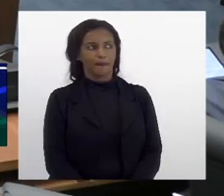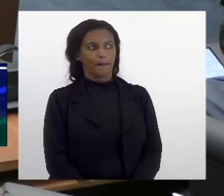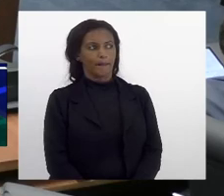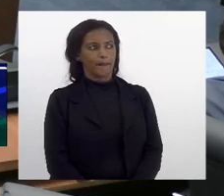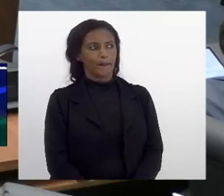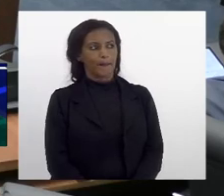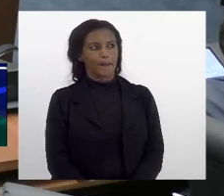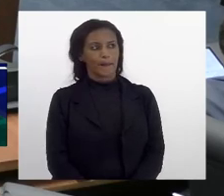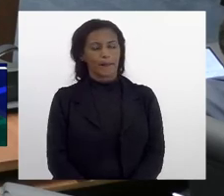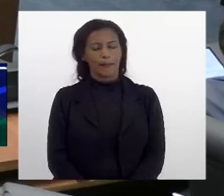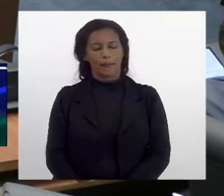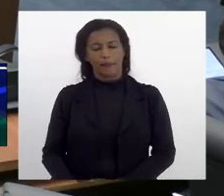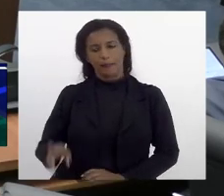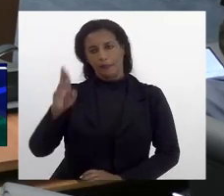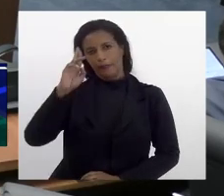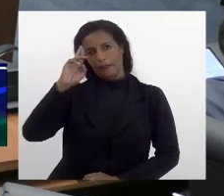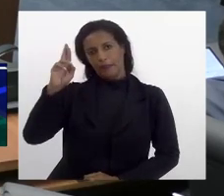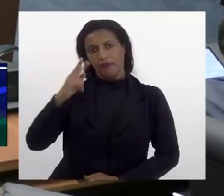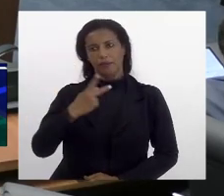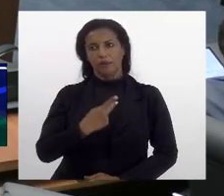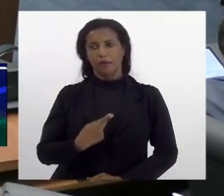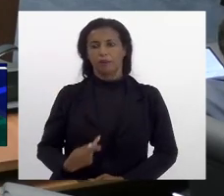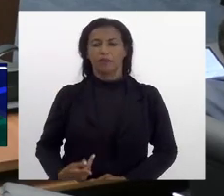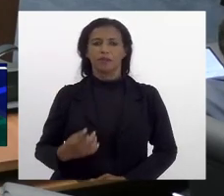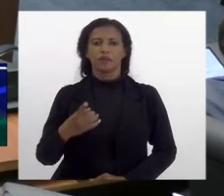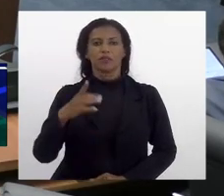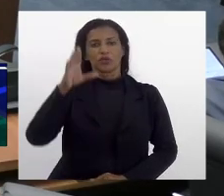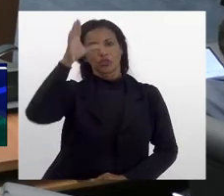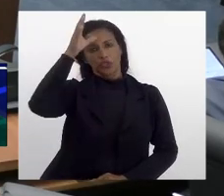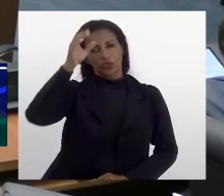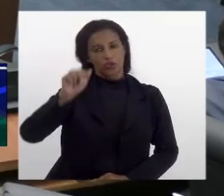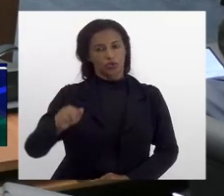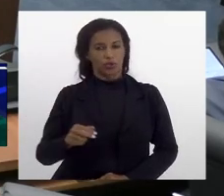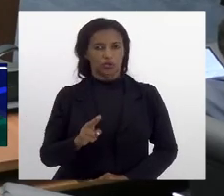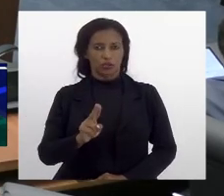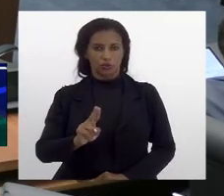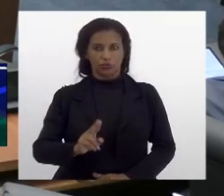senhora presidente deputada Tia Ju